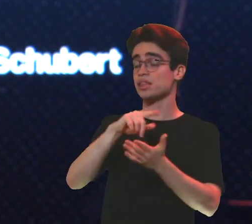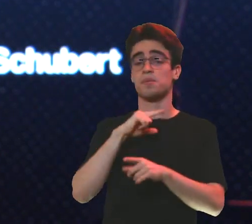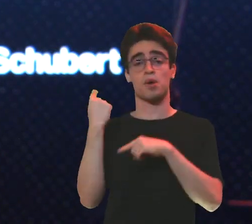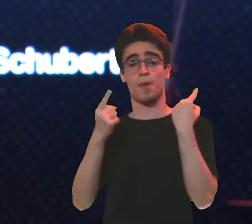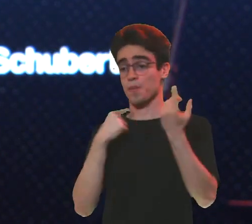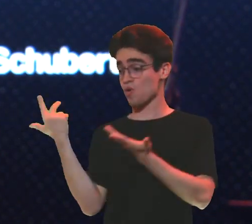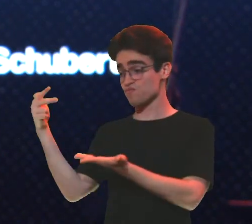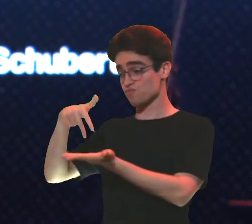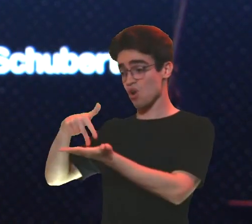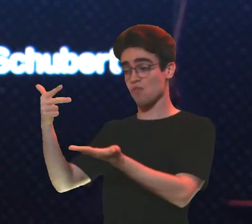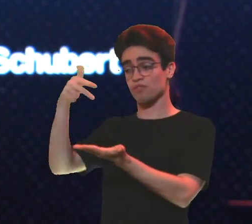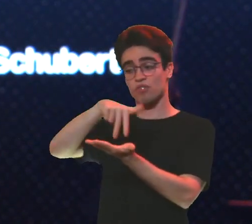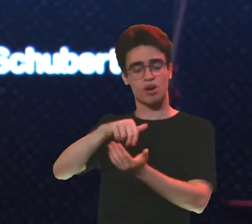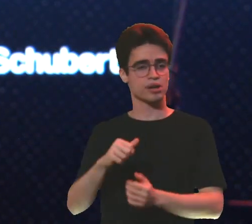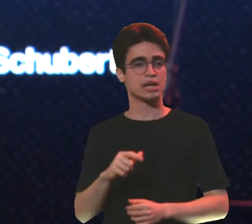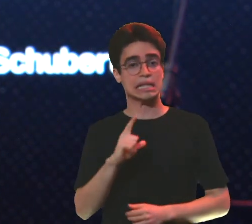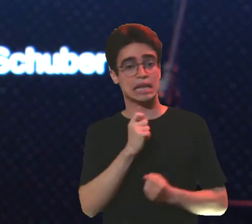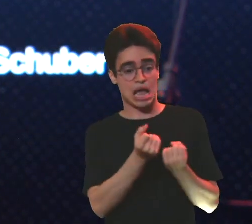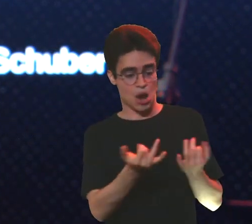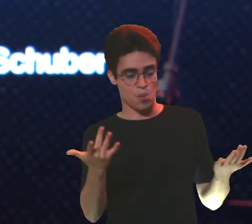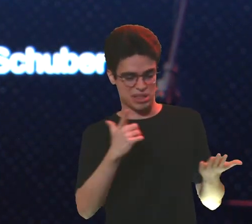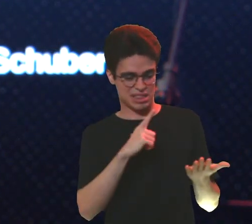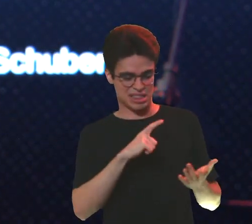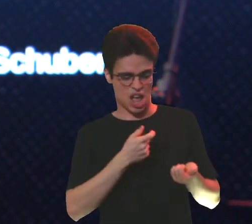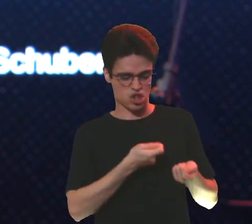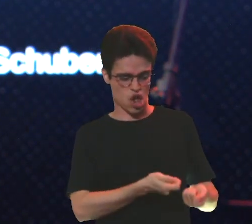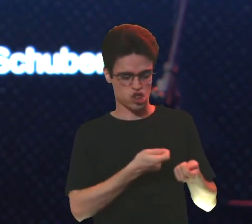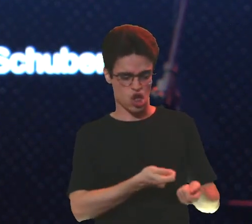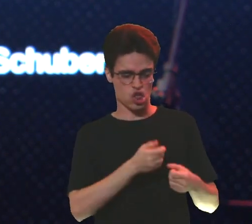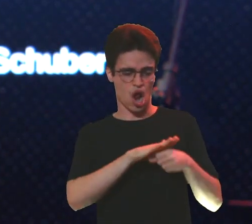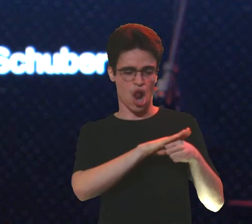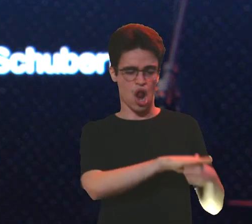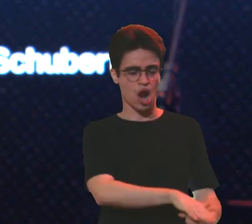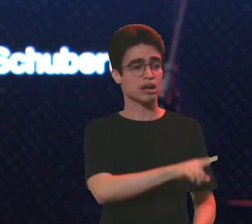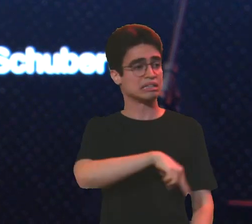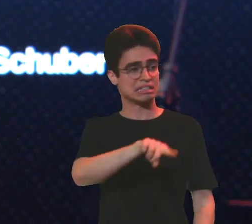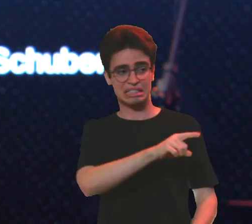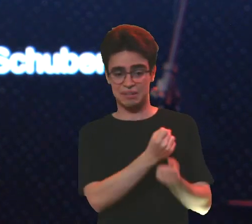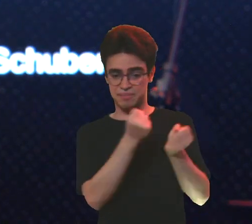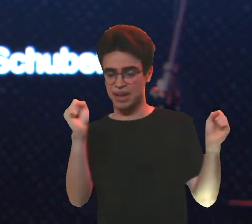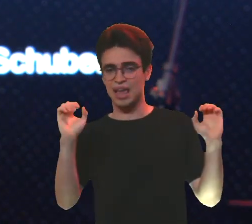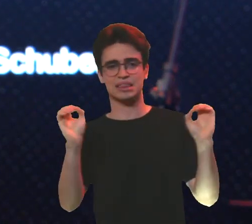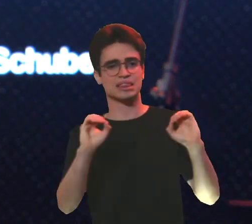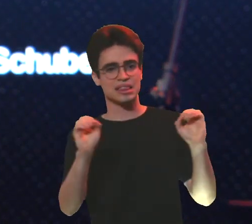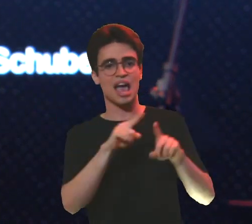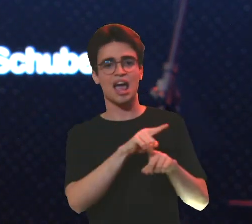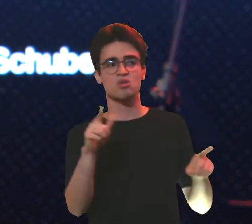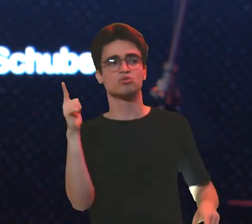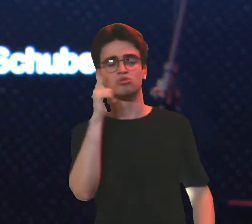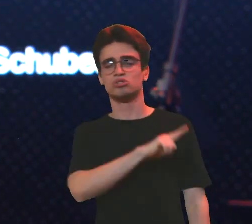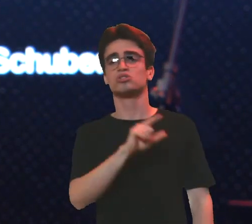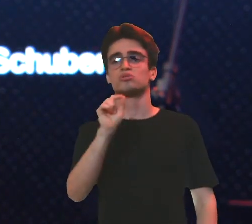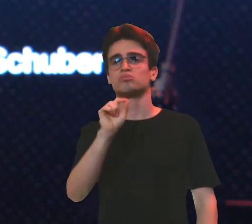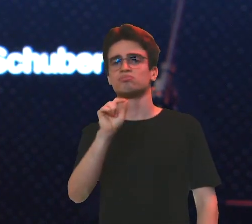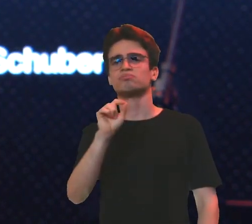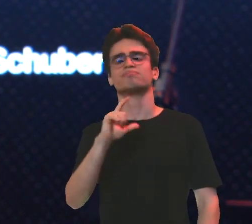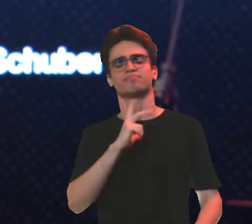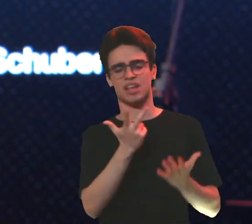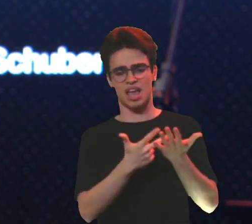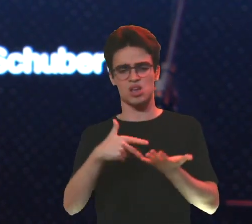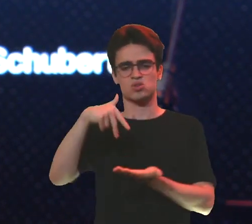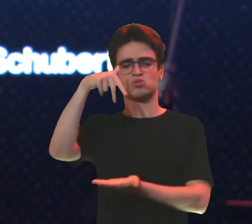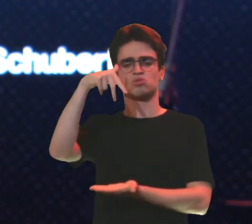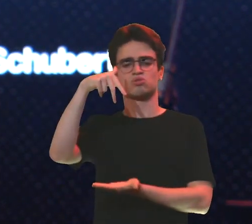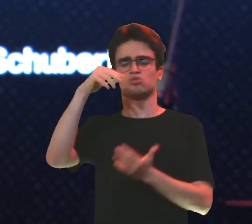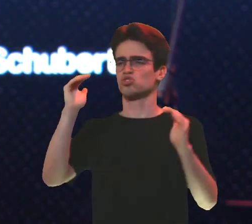foram torturados e recusaram ser libertados, para poderem alcançar uma ressurreição superior.